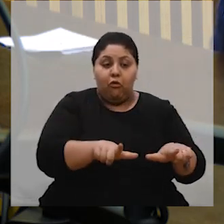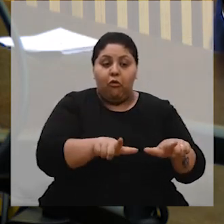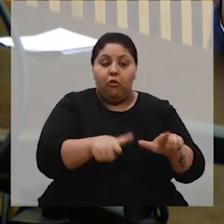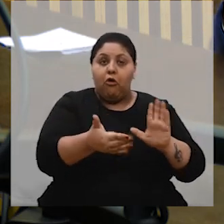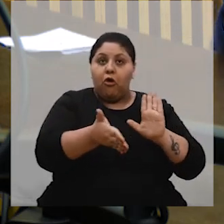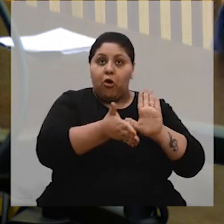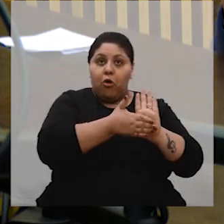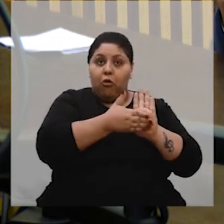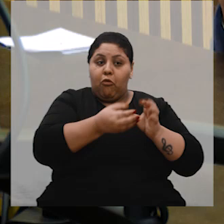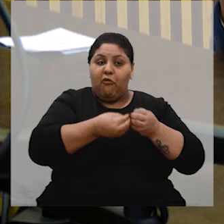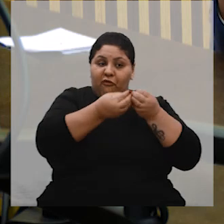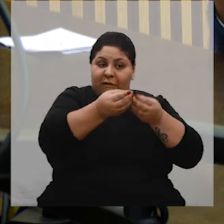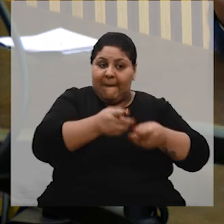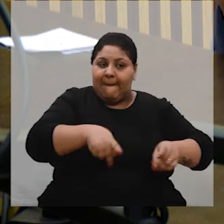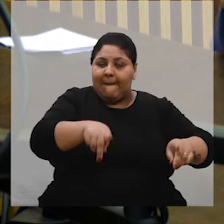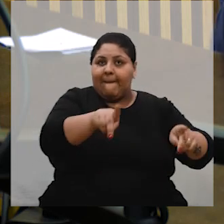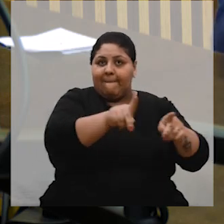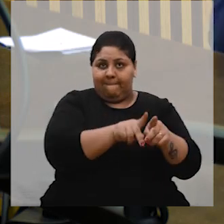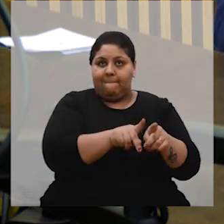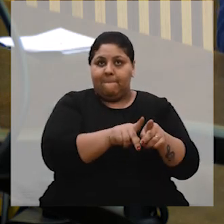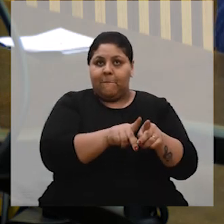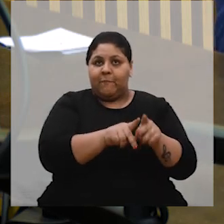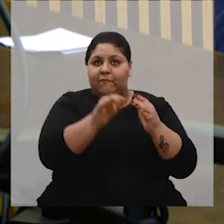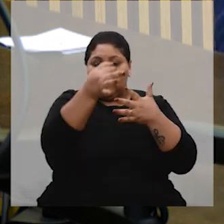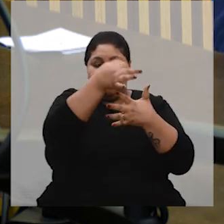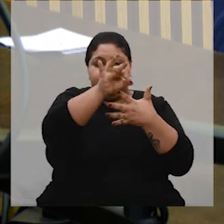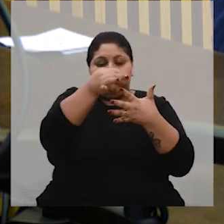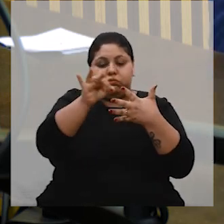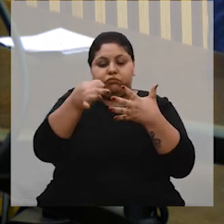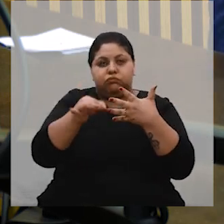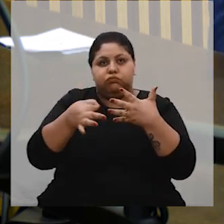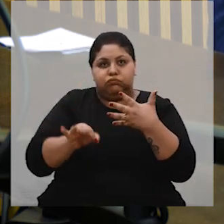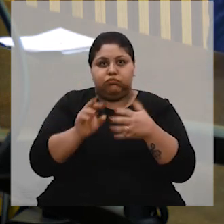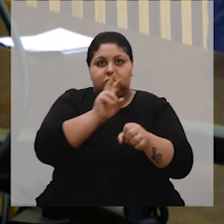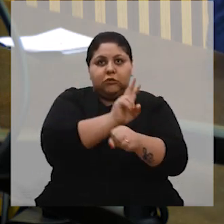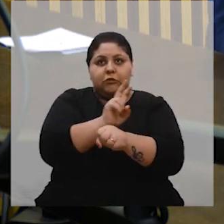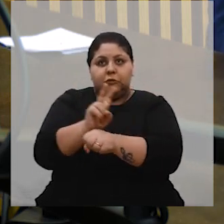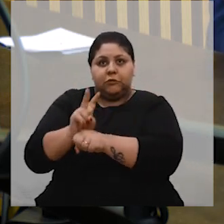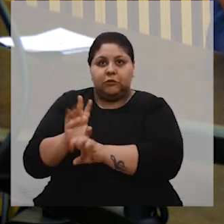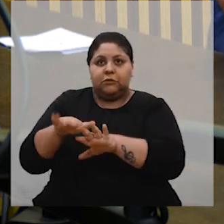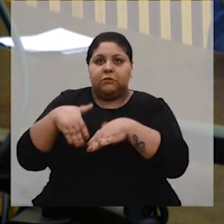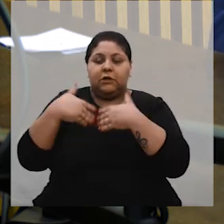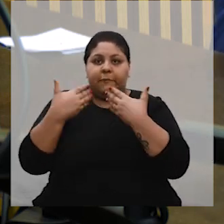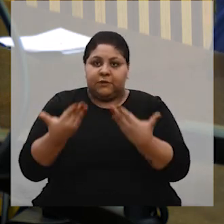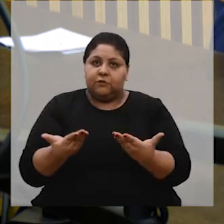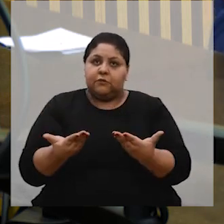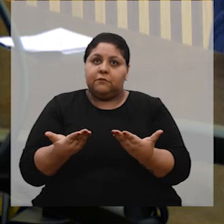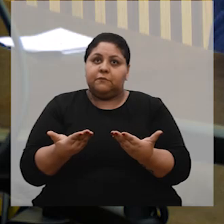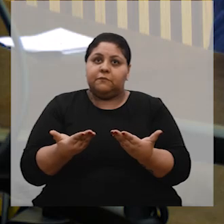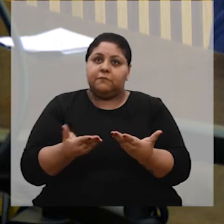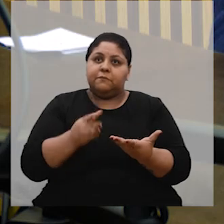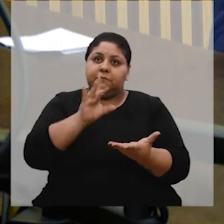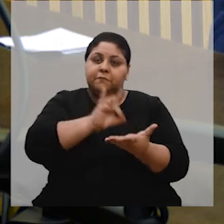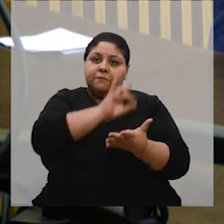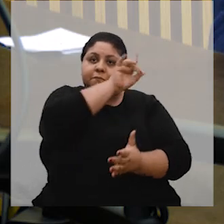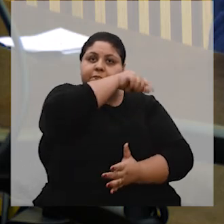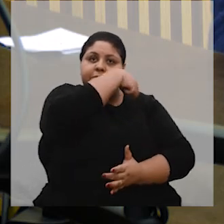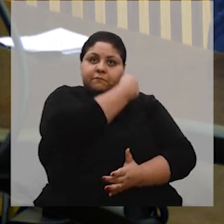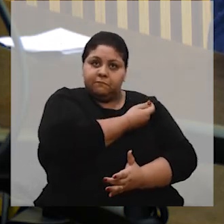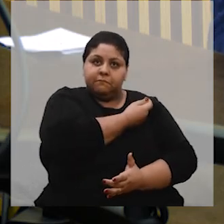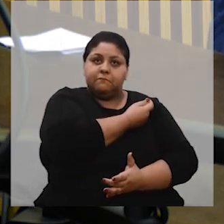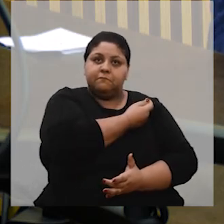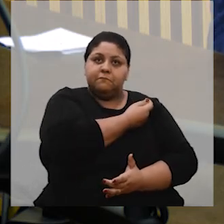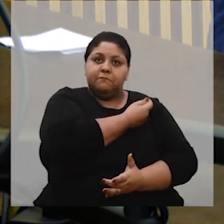estabelecimento está propondo oferecer para a população, se ele preenche esses critérios de cuidado. Então, isso é permanentemente